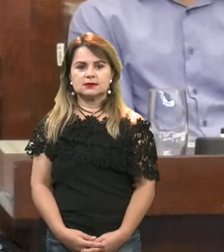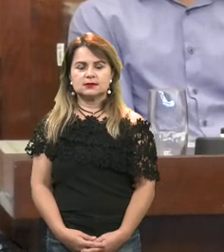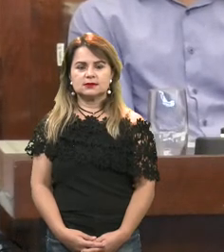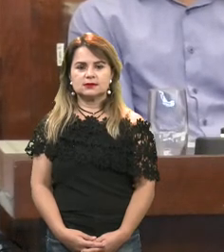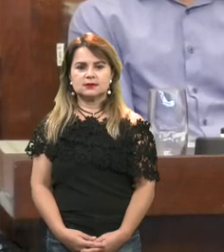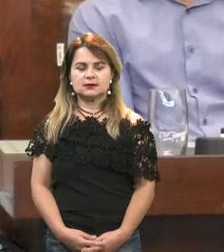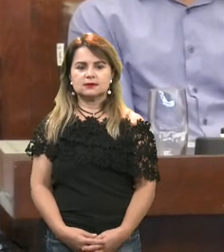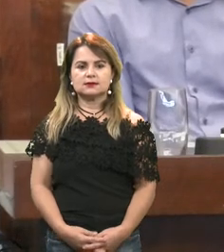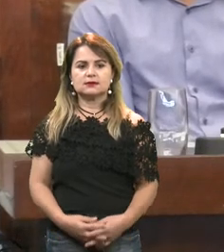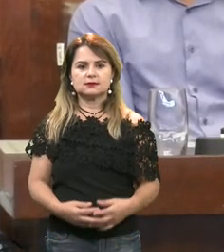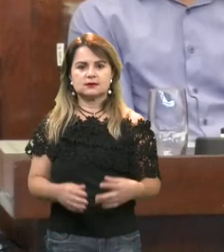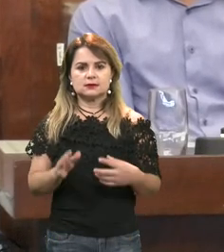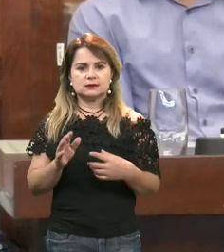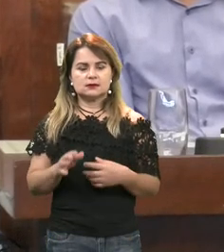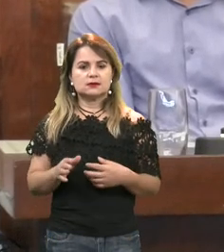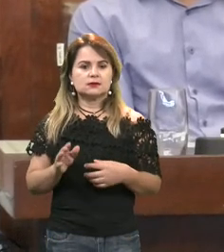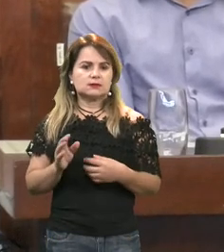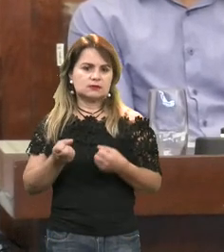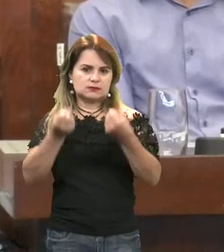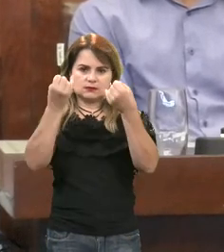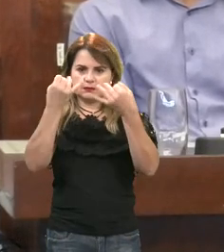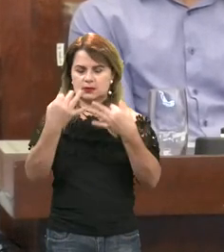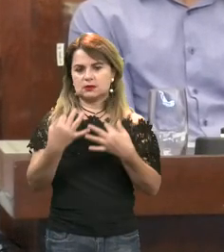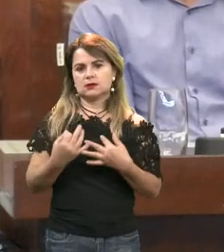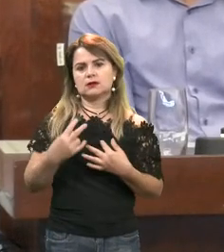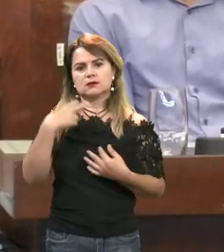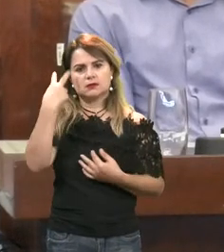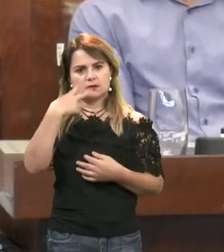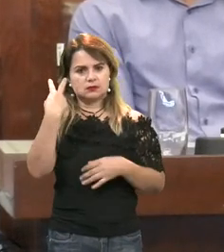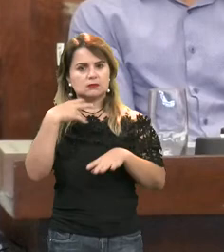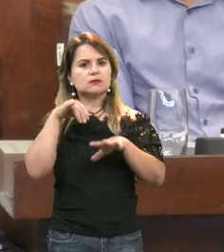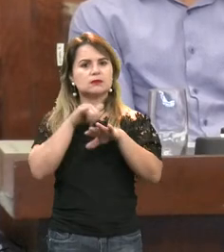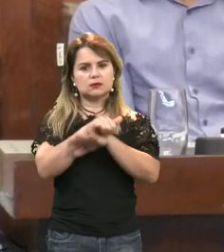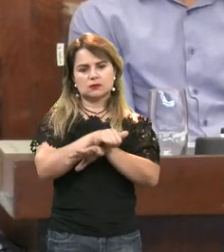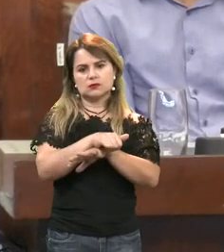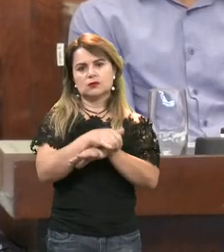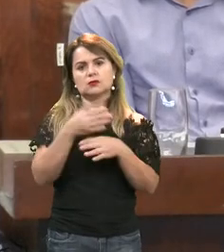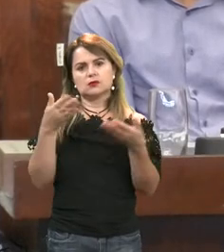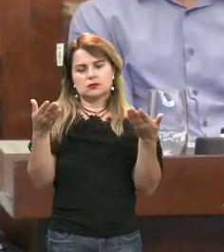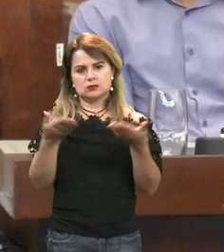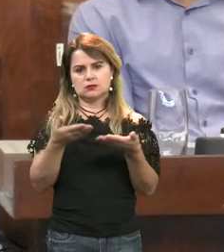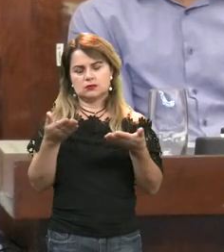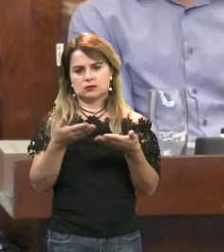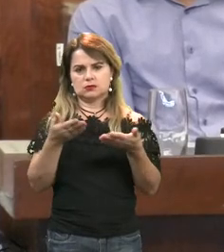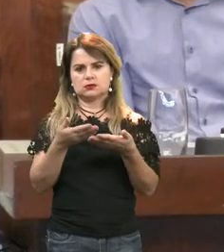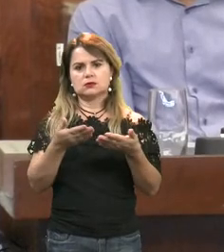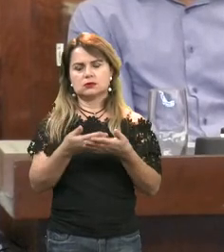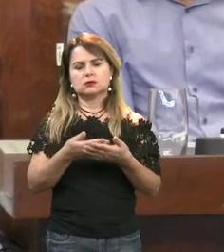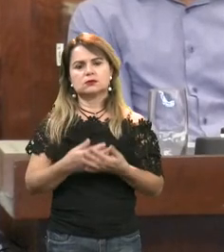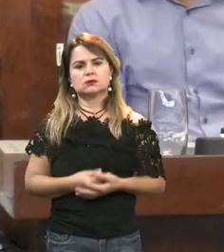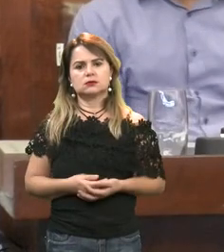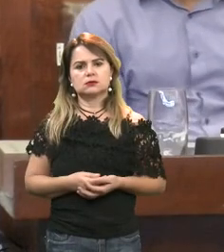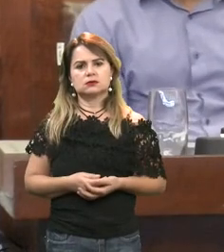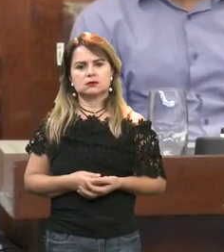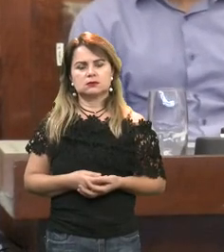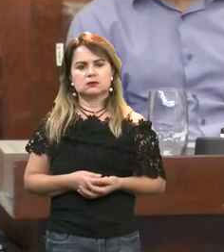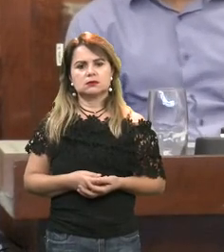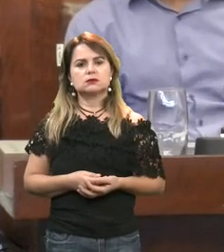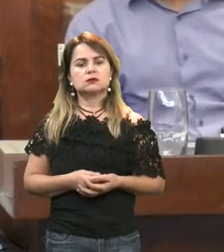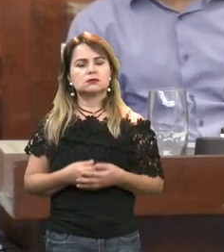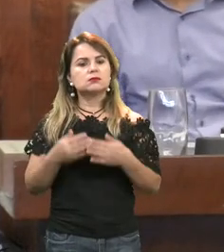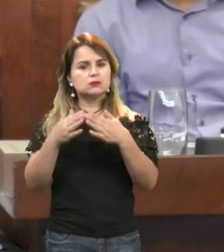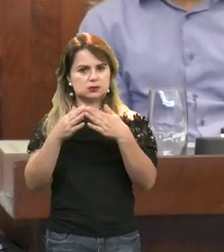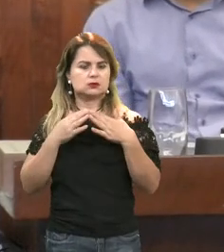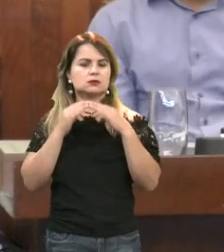Gostaria de justificar a ausência do vereador Evandro Galete, que solicita que comunique